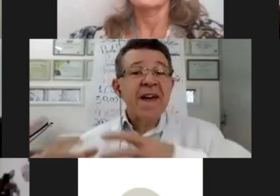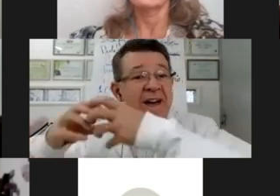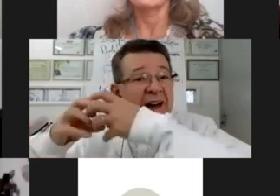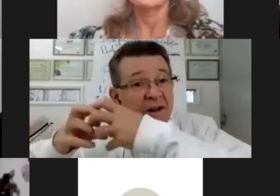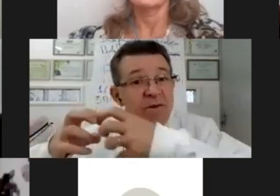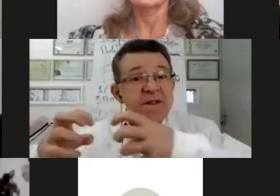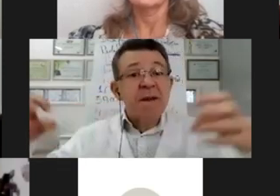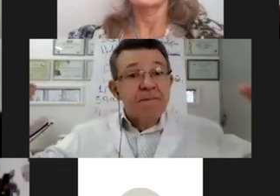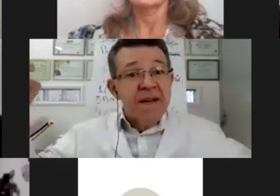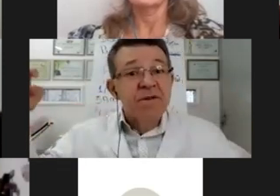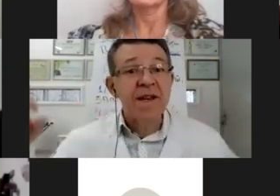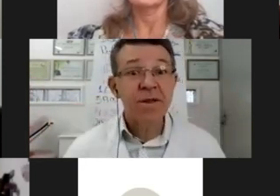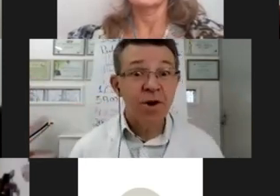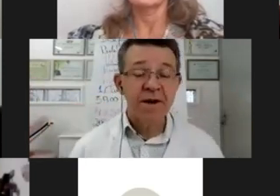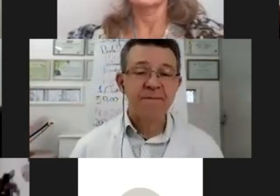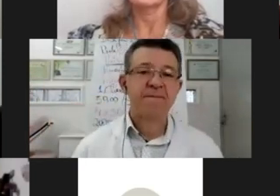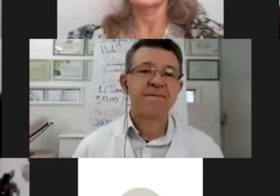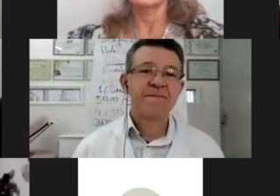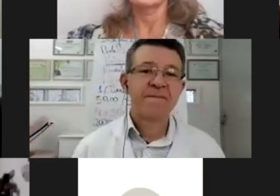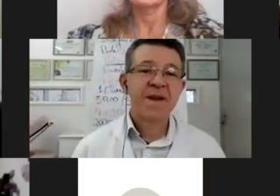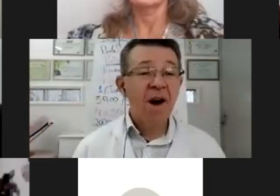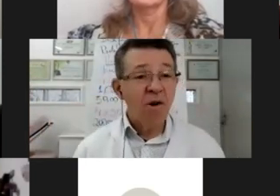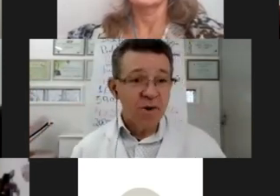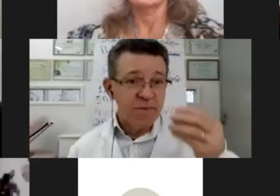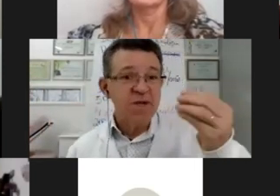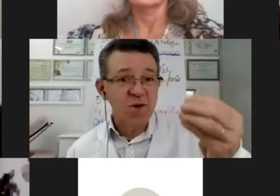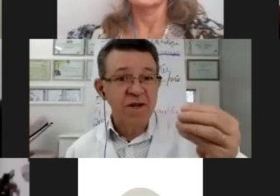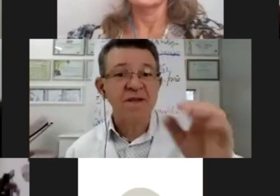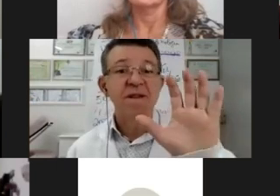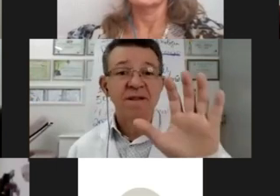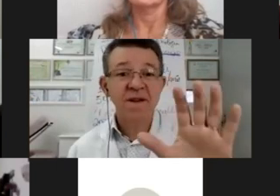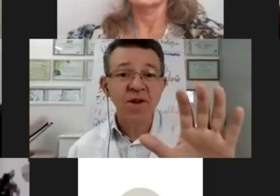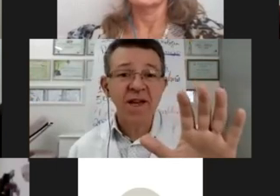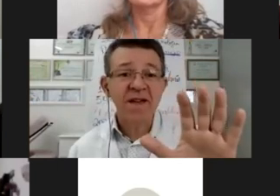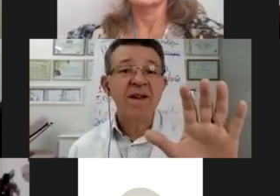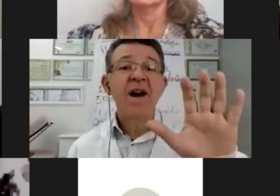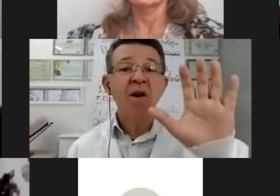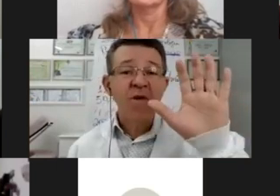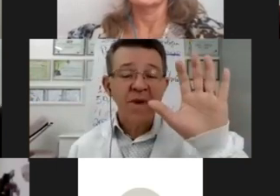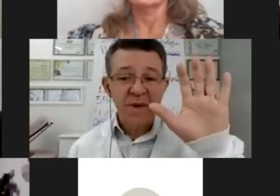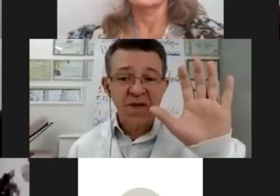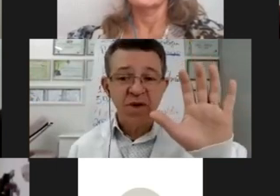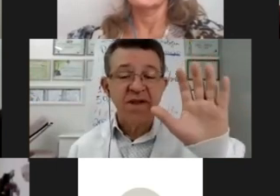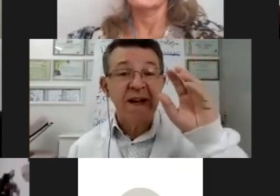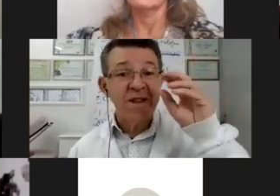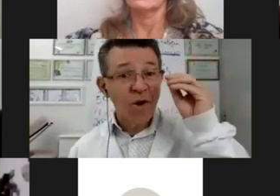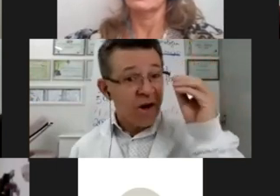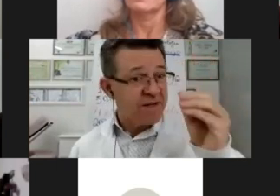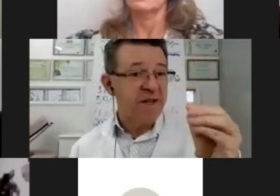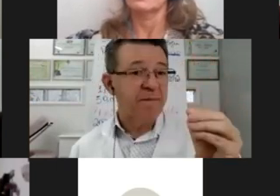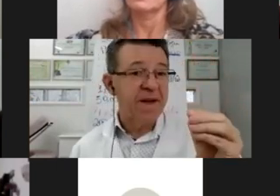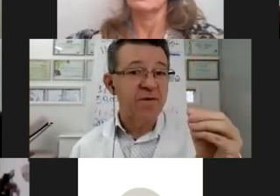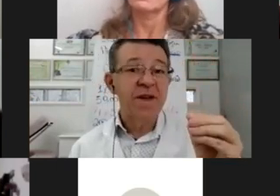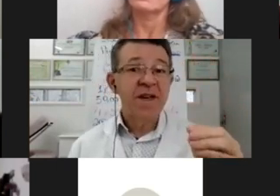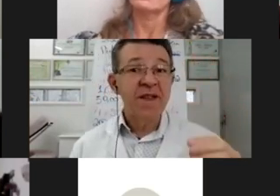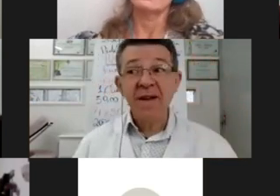vai regar com esse tempero que ele adora. Algumas pessoas, segura aí, algumas pessoas adoram